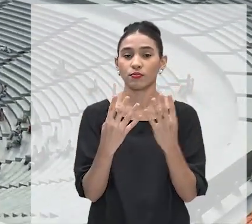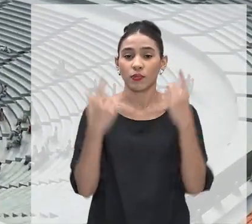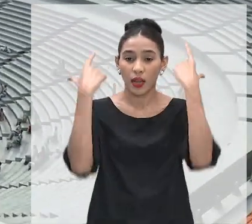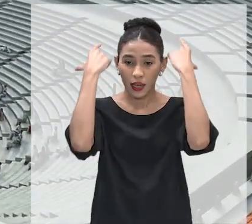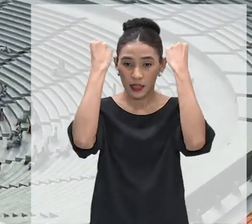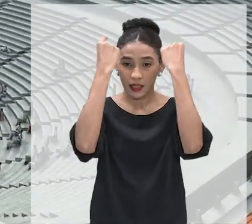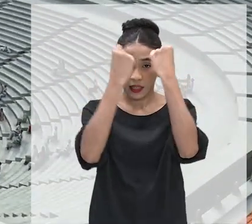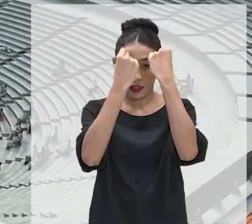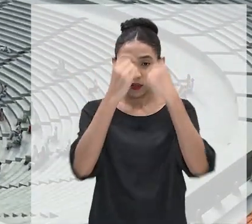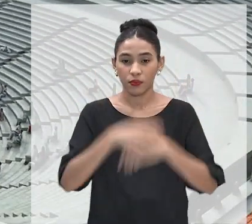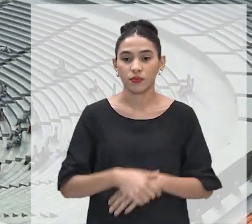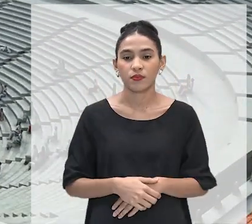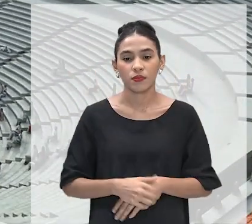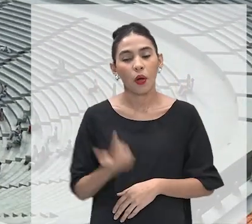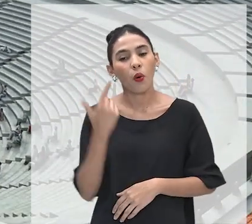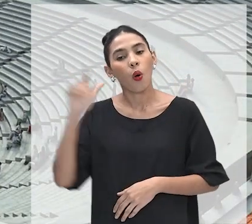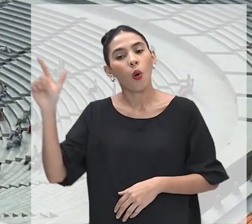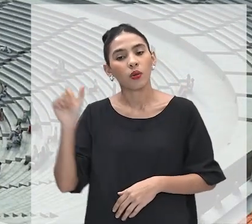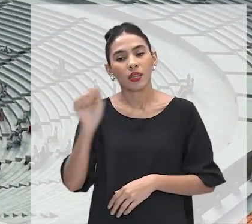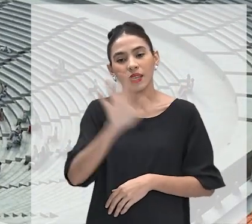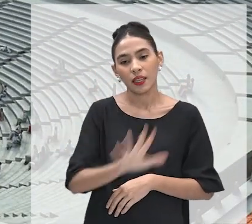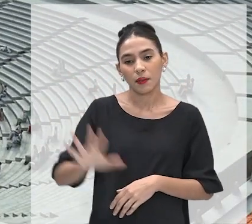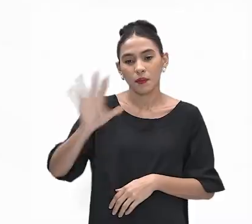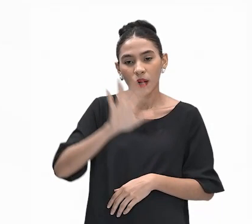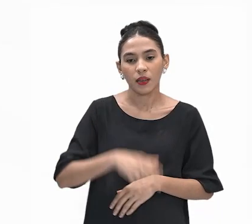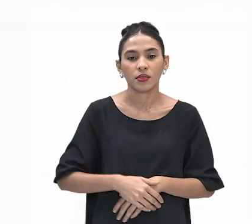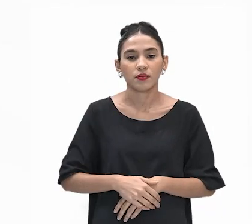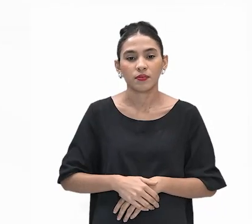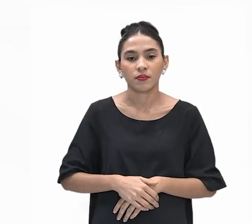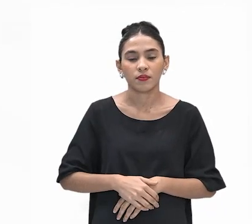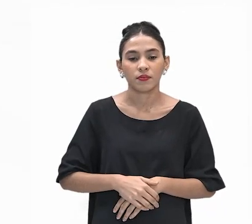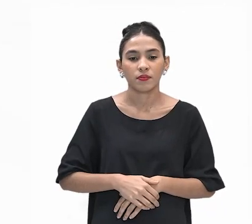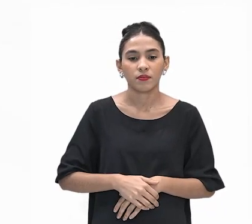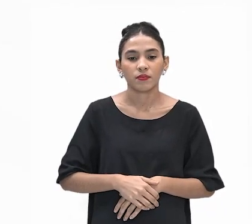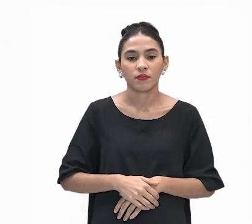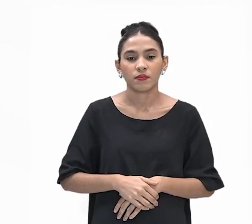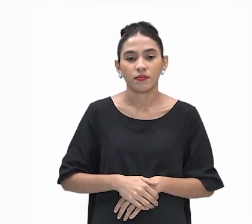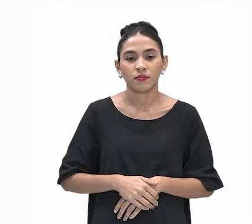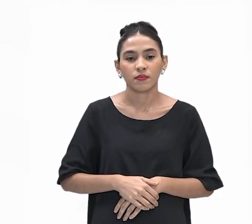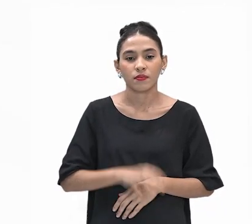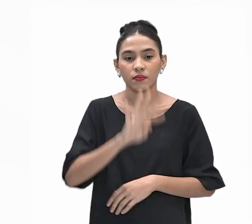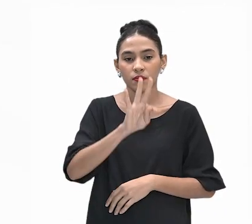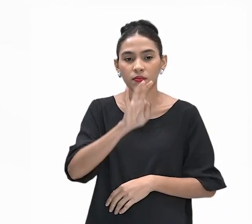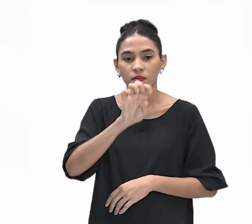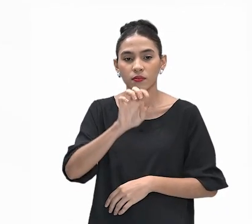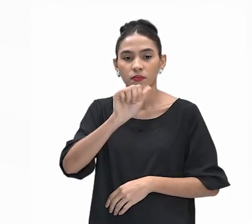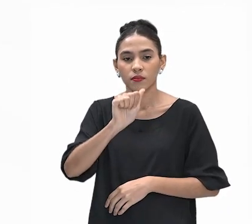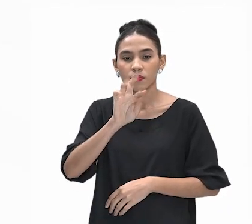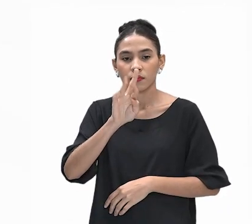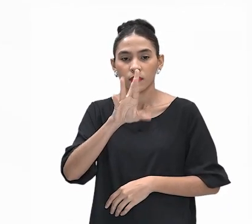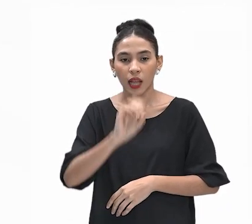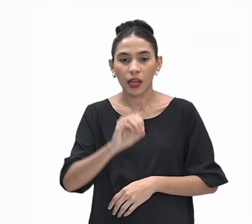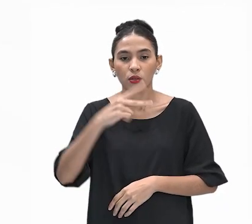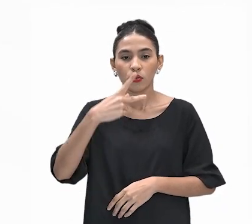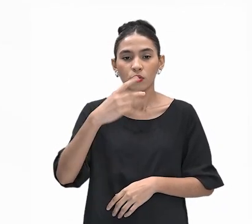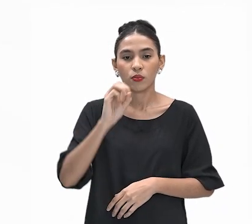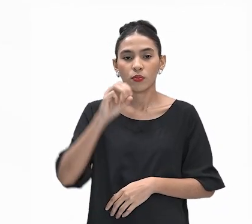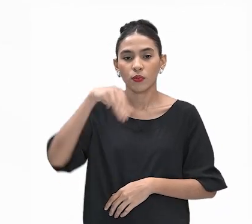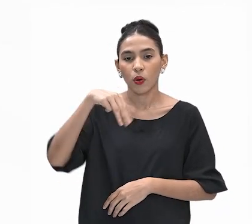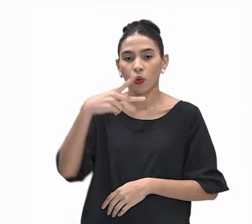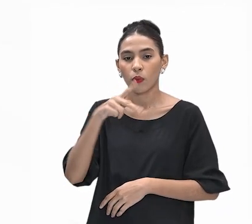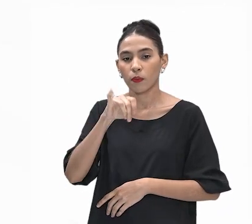eu tenho mais uma imagem, que é o teatro de Pompeia, em Roma. Certo? Então, o teatro